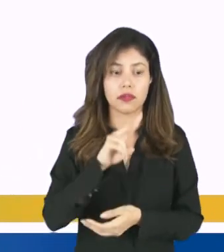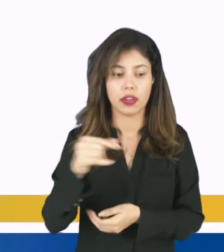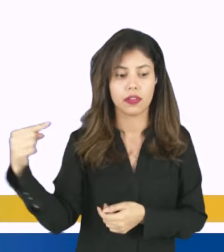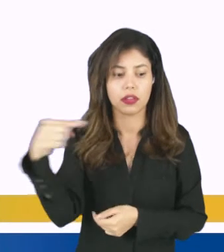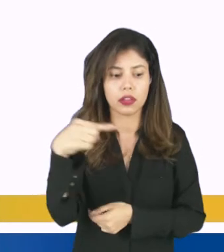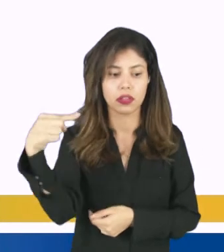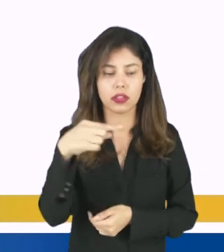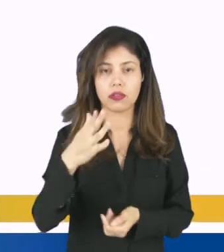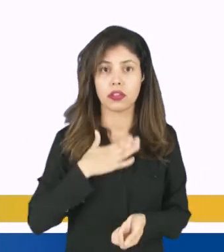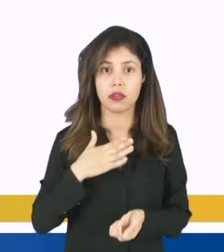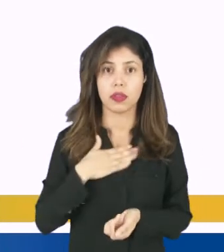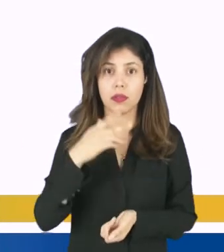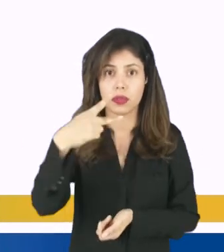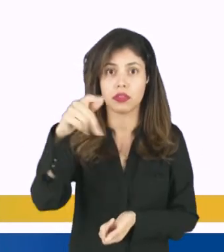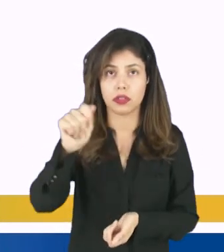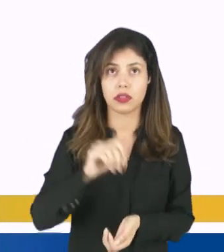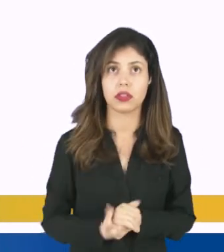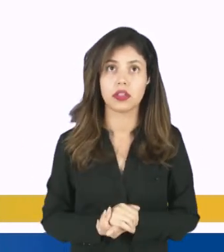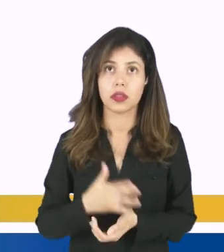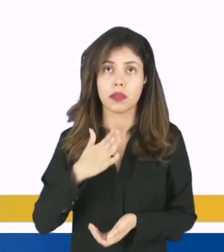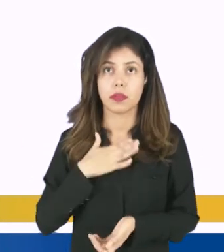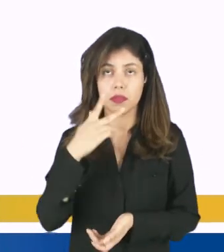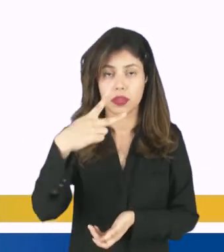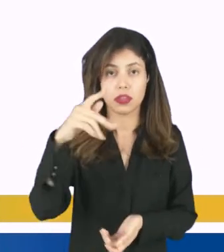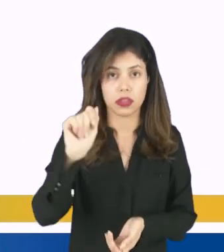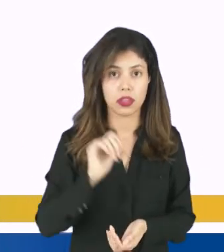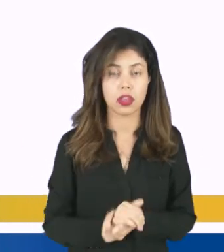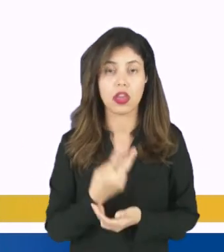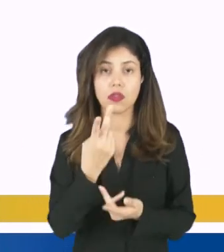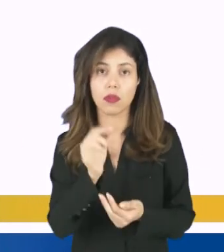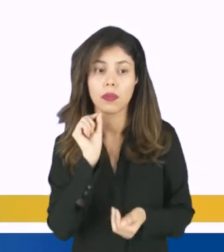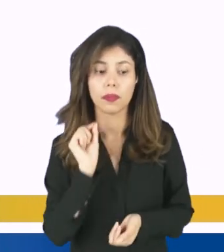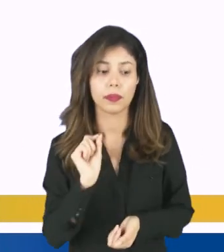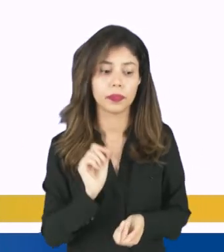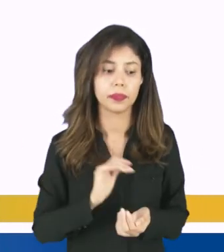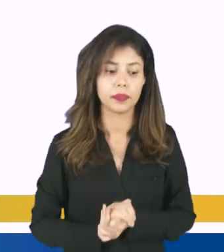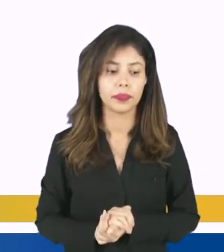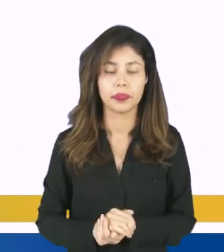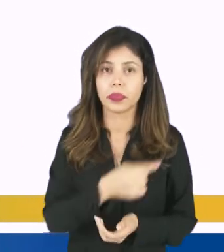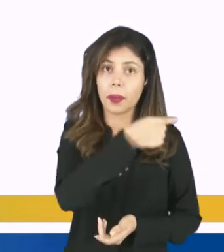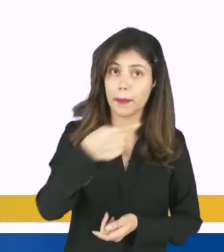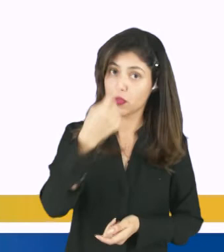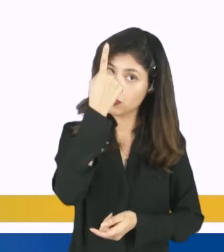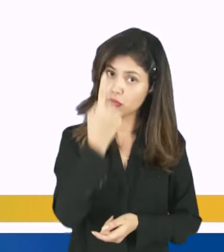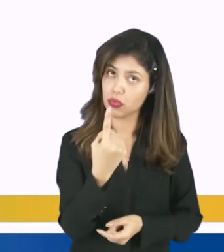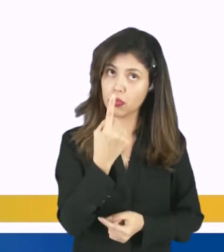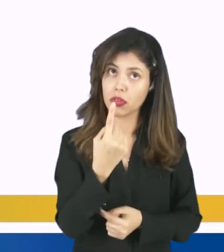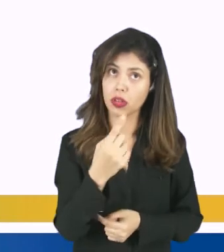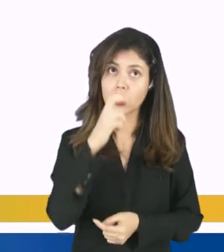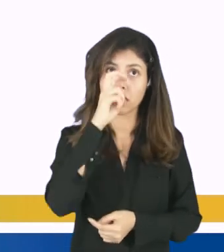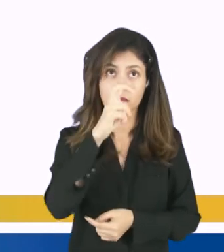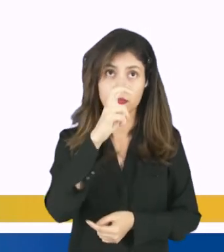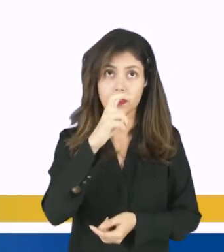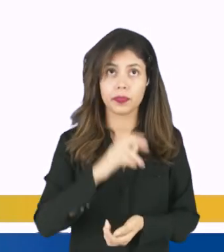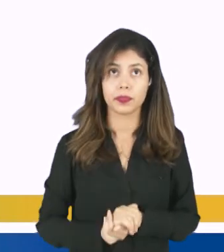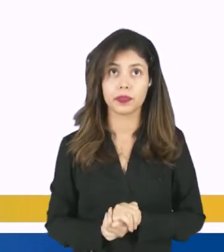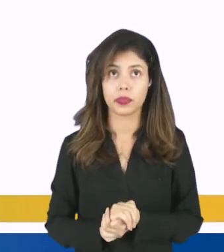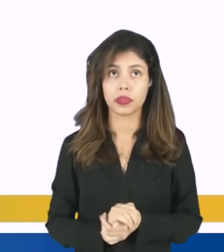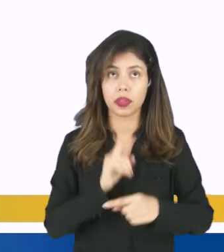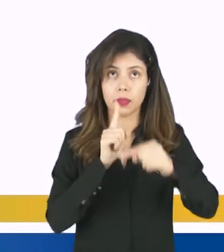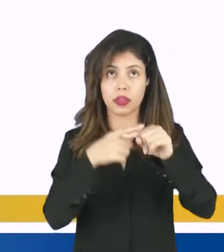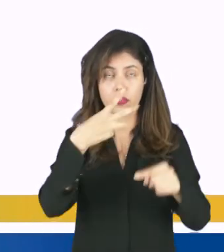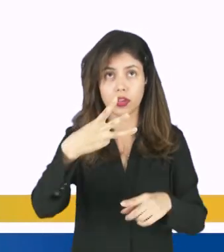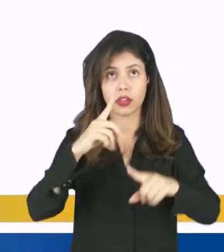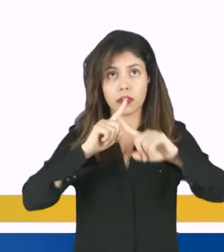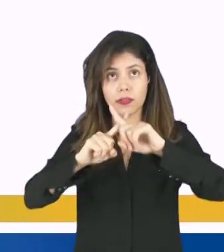menos vezes menos 2 ao quadrado, mais vezes menos 3, mais 2. Isso você verifica que, resolvendo a